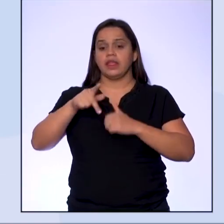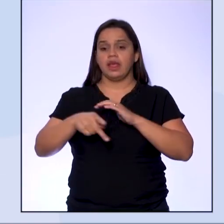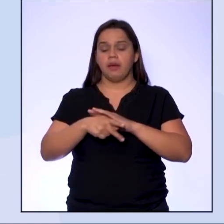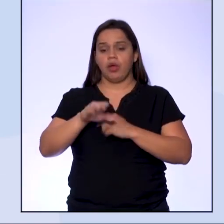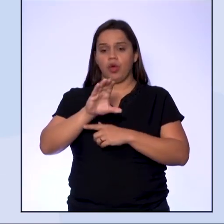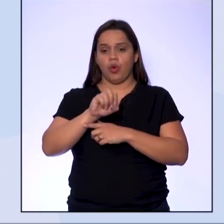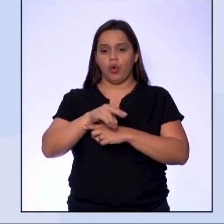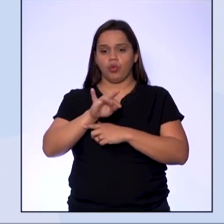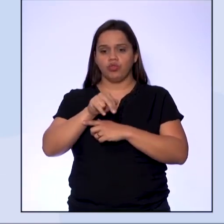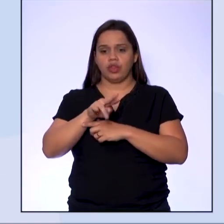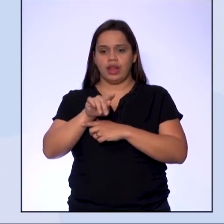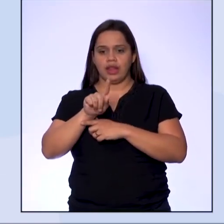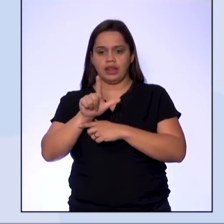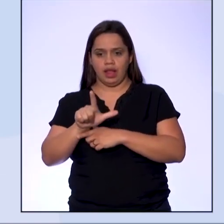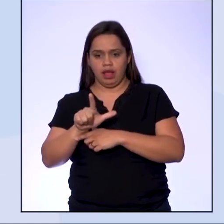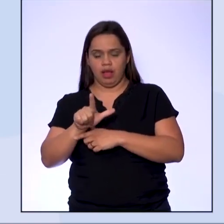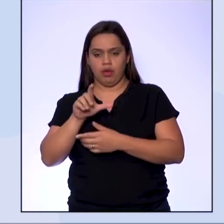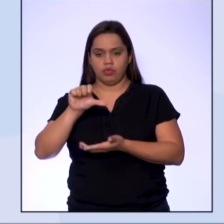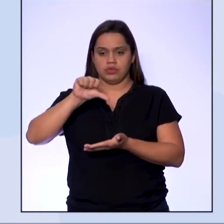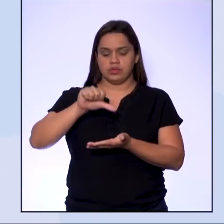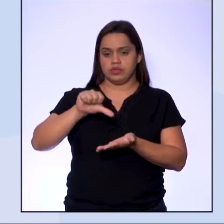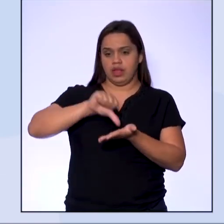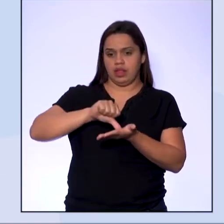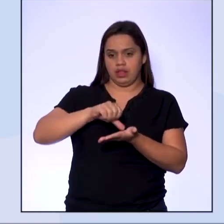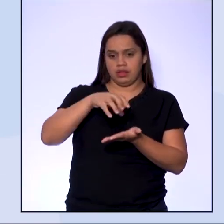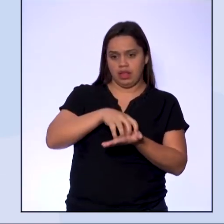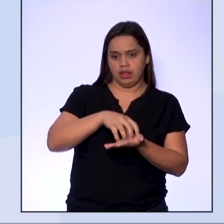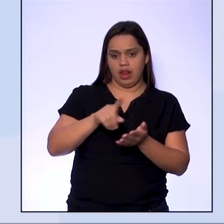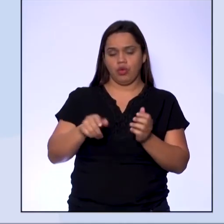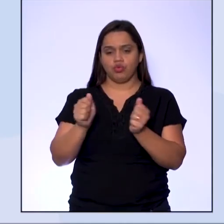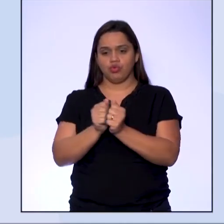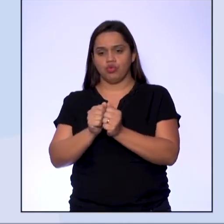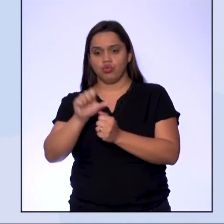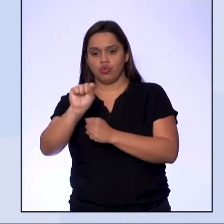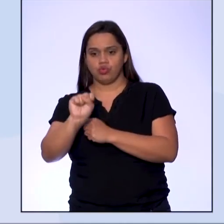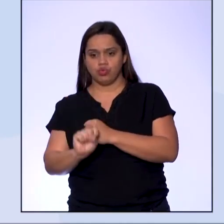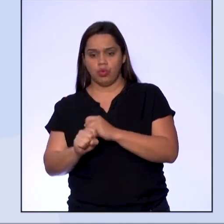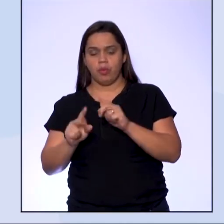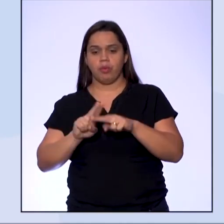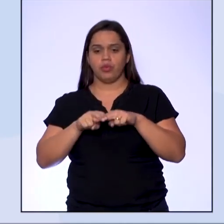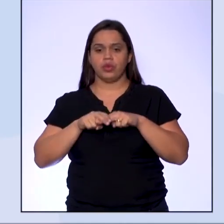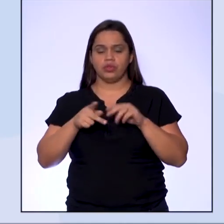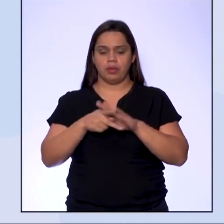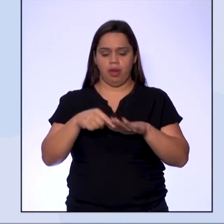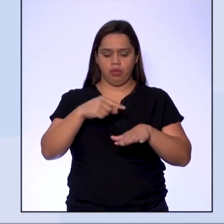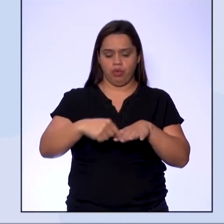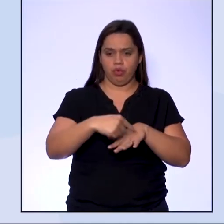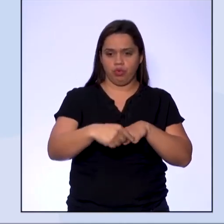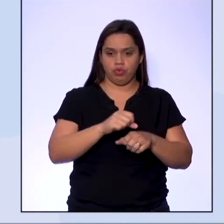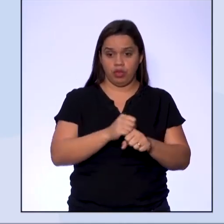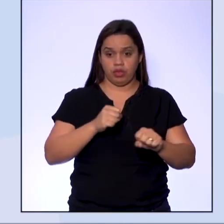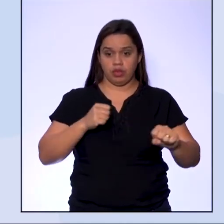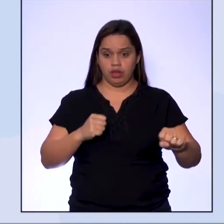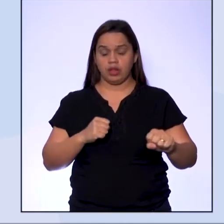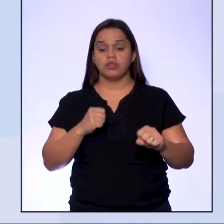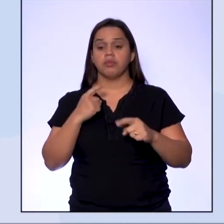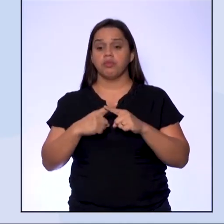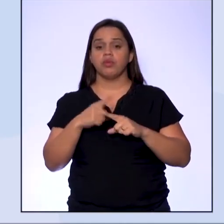os Estados Unidos e o Canadá. Não, o México também pertence aí à América do Norte. Logo em seguida nós temos